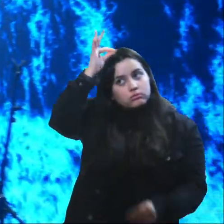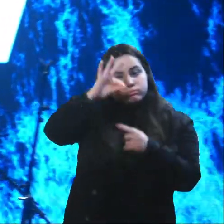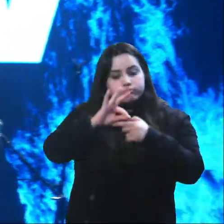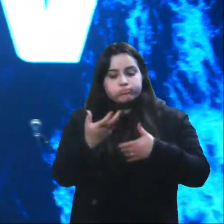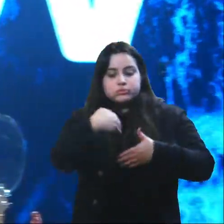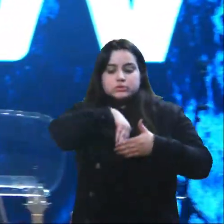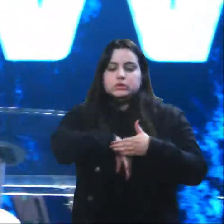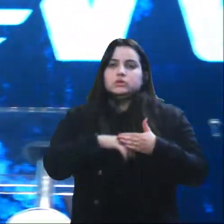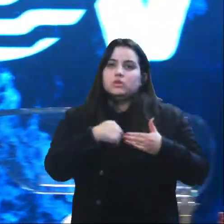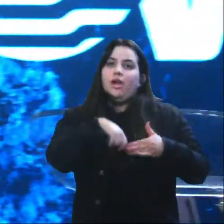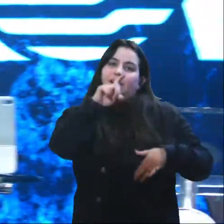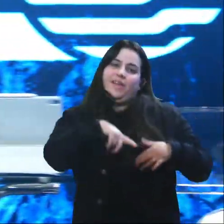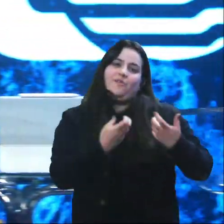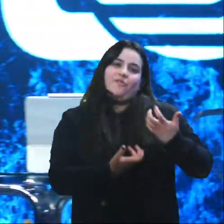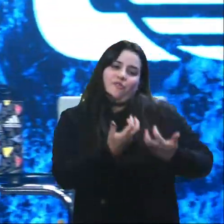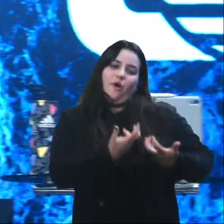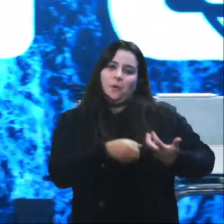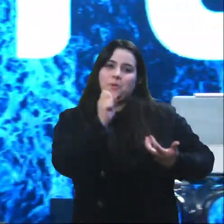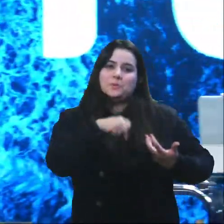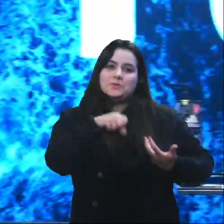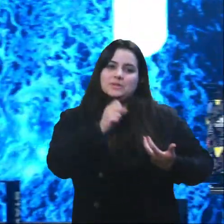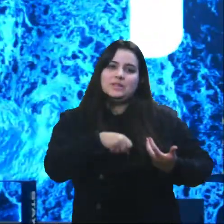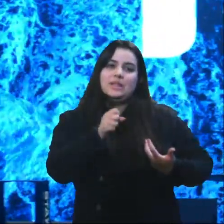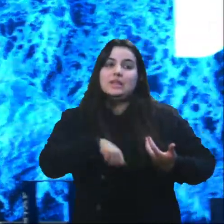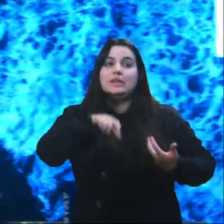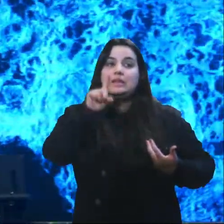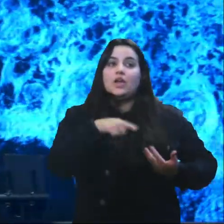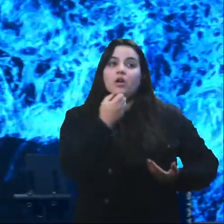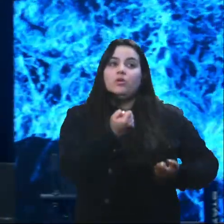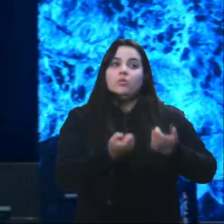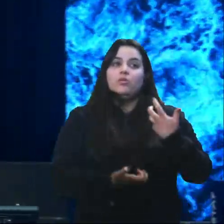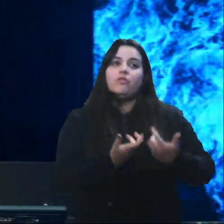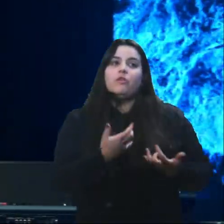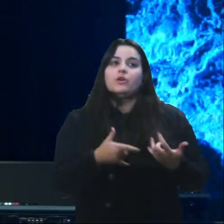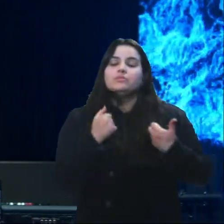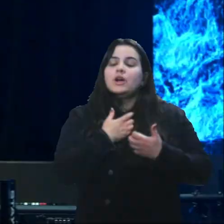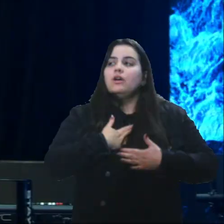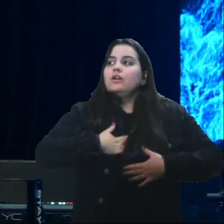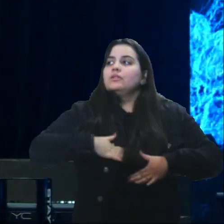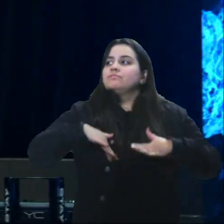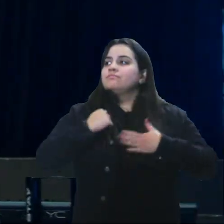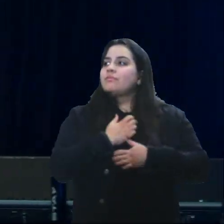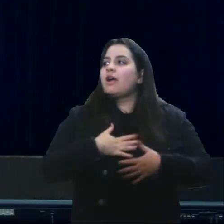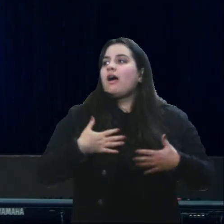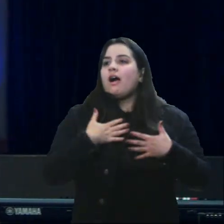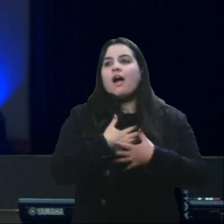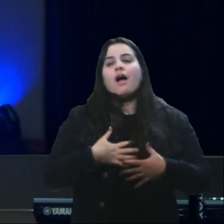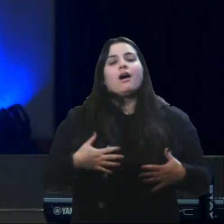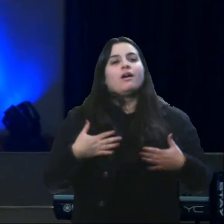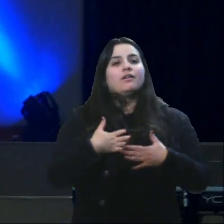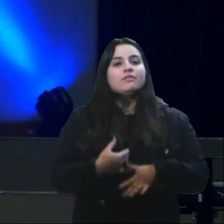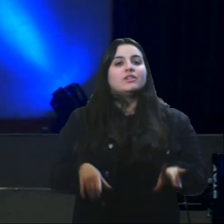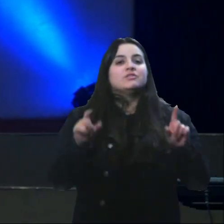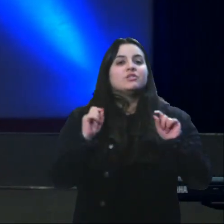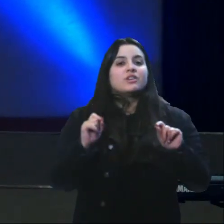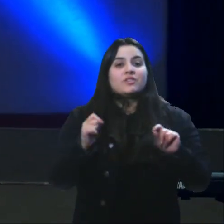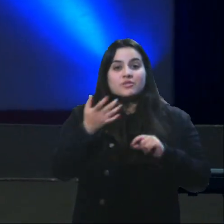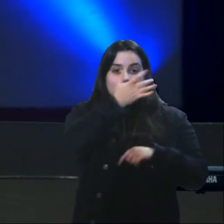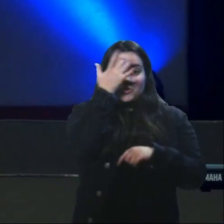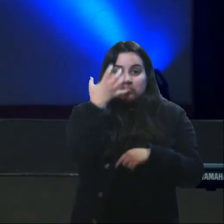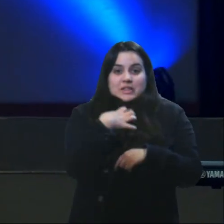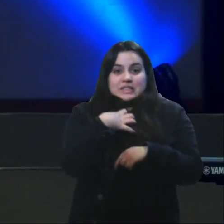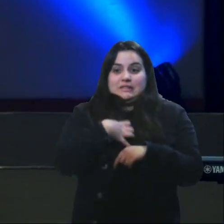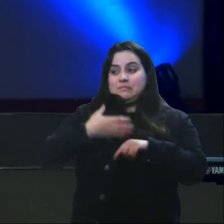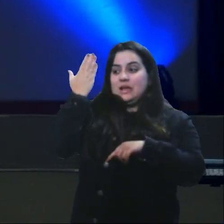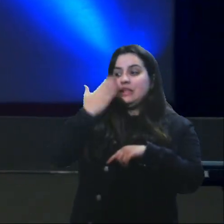não como o fogo do inferno, mas como um fogo que aquece a minha alma e faz com que as pessoas sintam a presença de